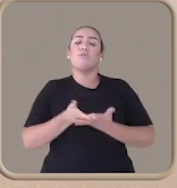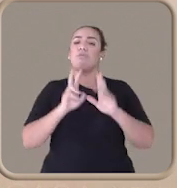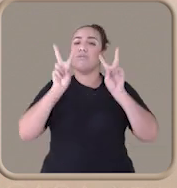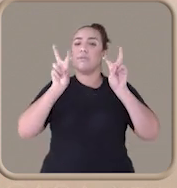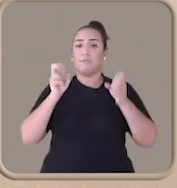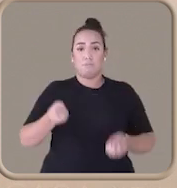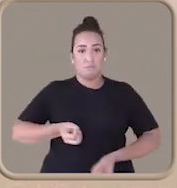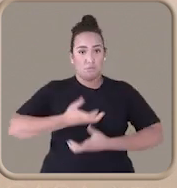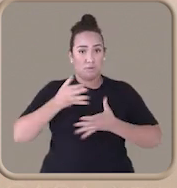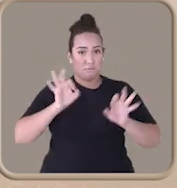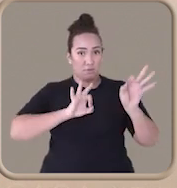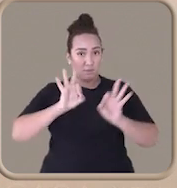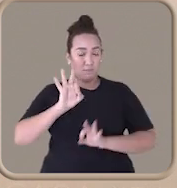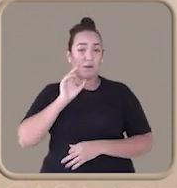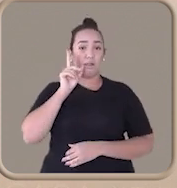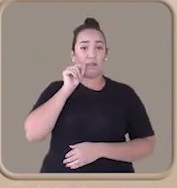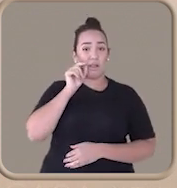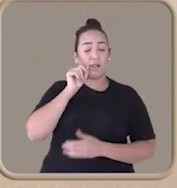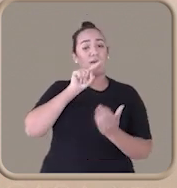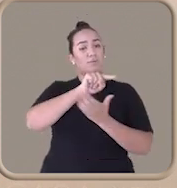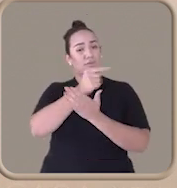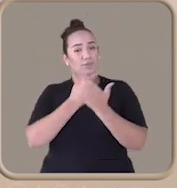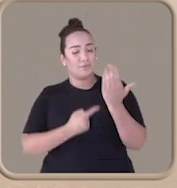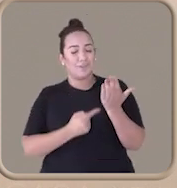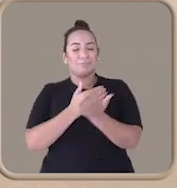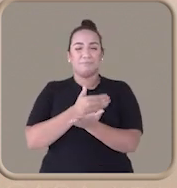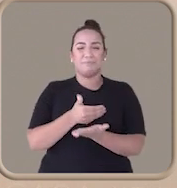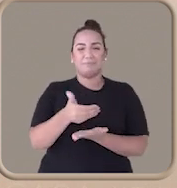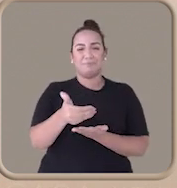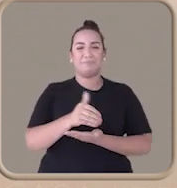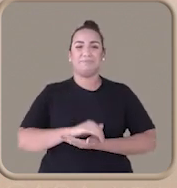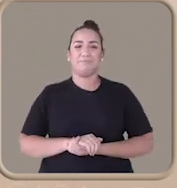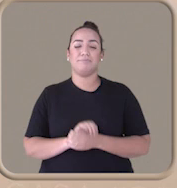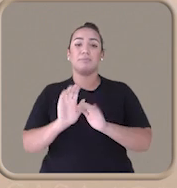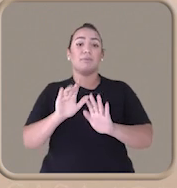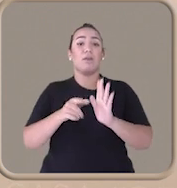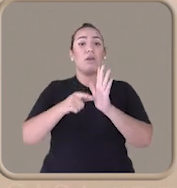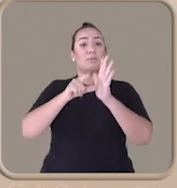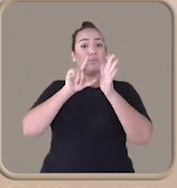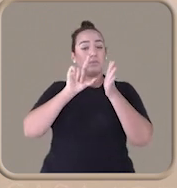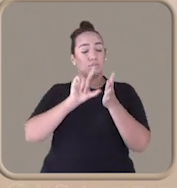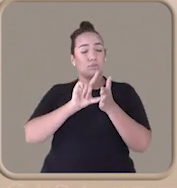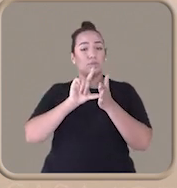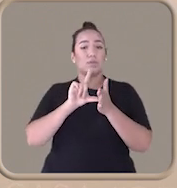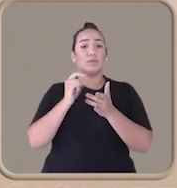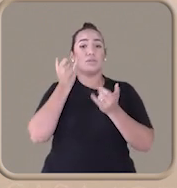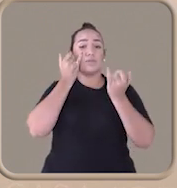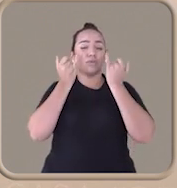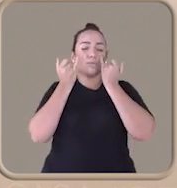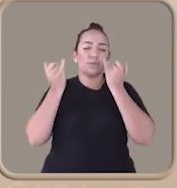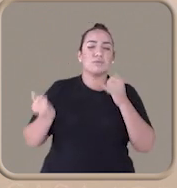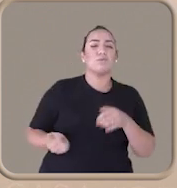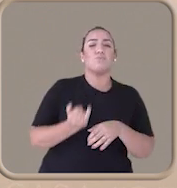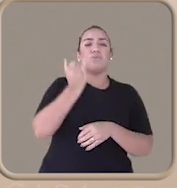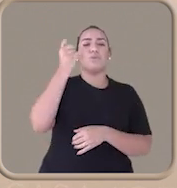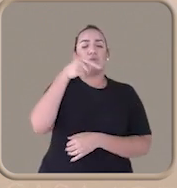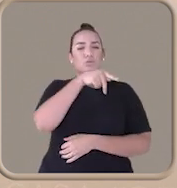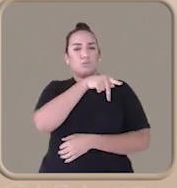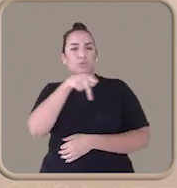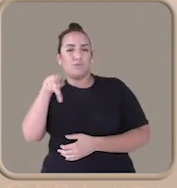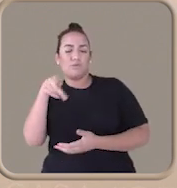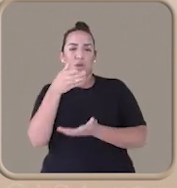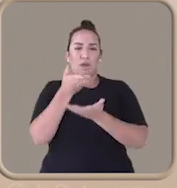poemas. Pegue o seu estojo, seu caderno e vamos lá! Antes de começar, preciso passar algumas informações